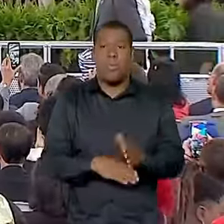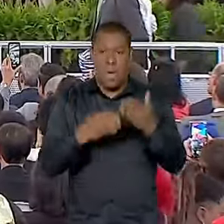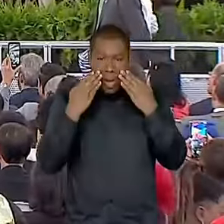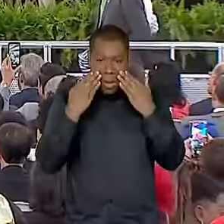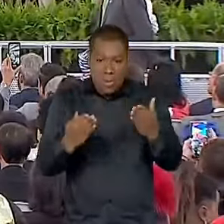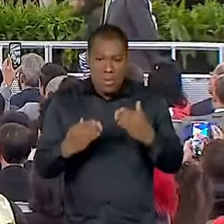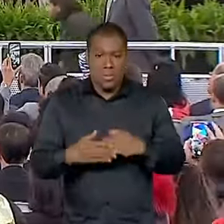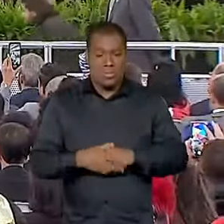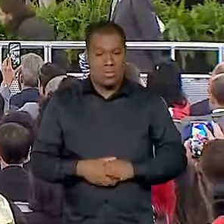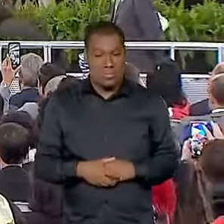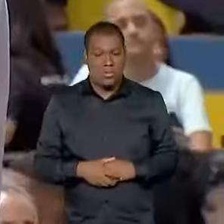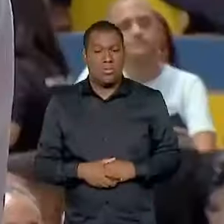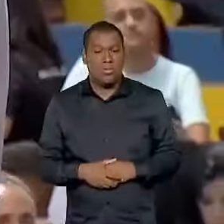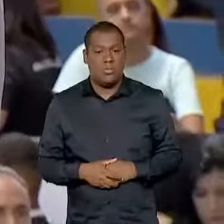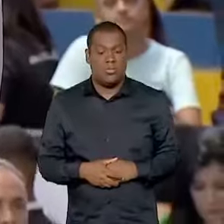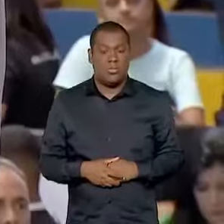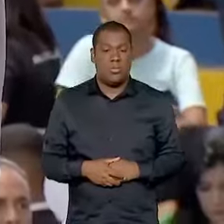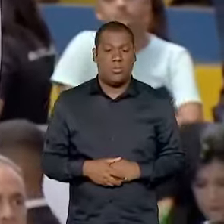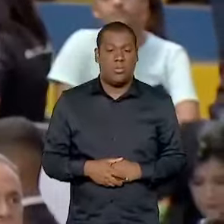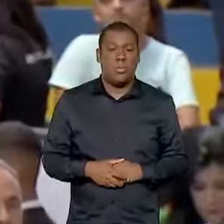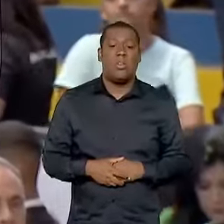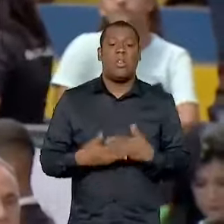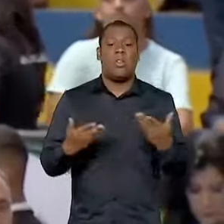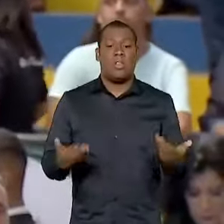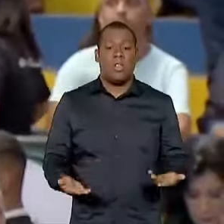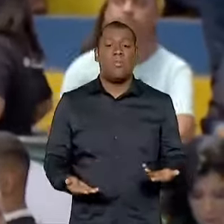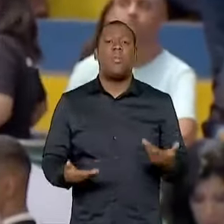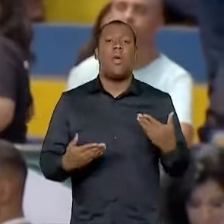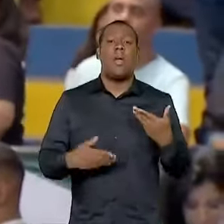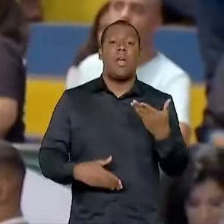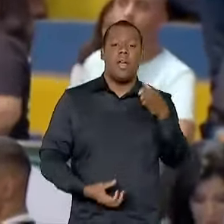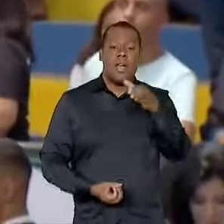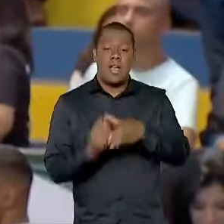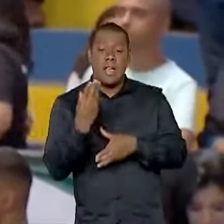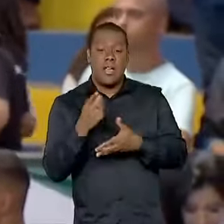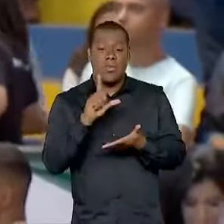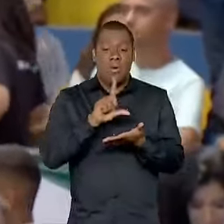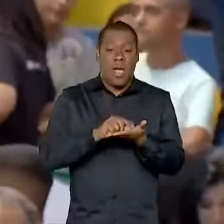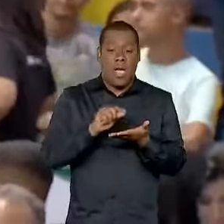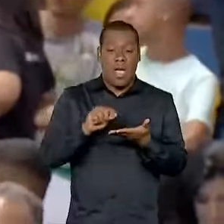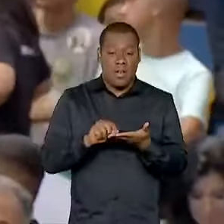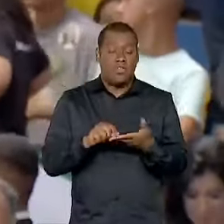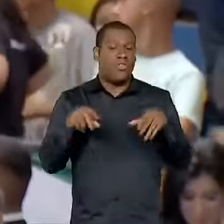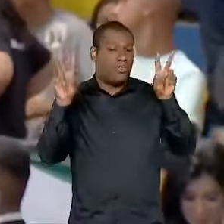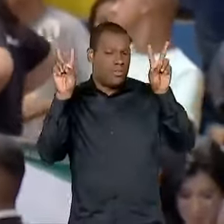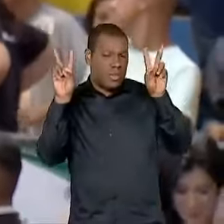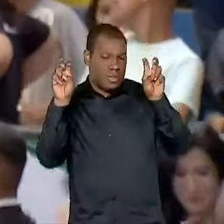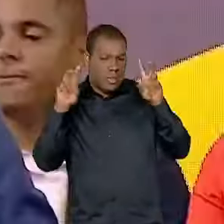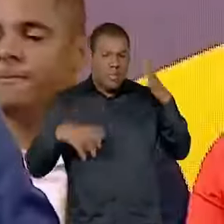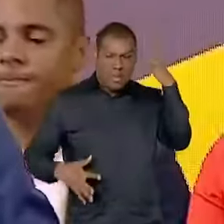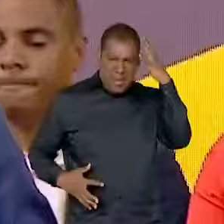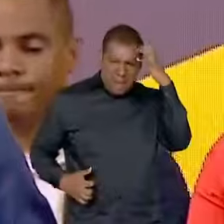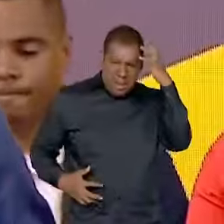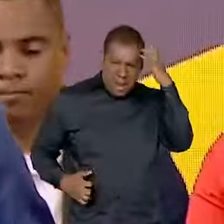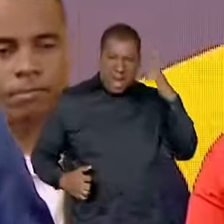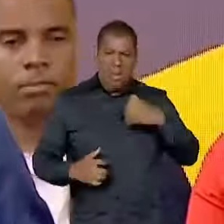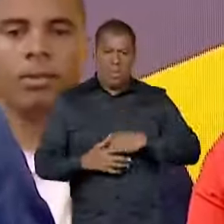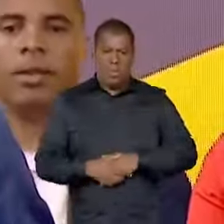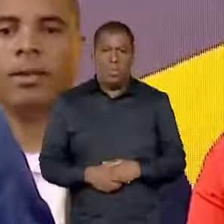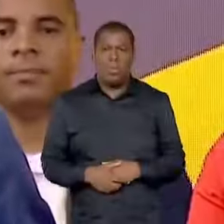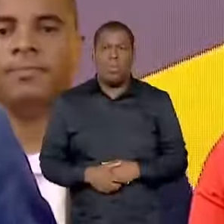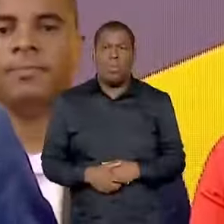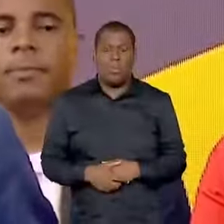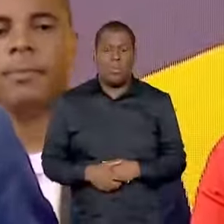o levou a ampliar uma pesquisa para o espetáculo Macacos. Também fora